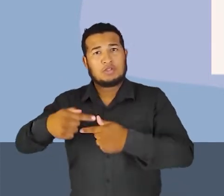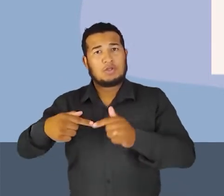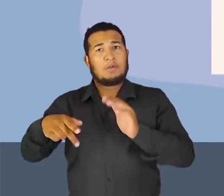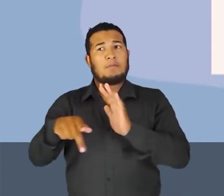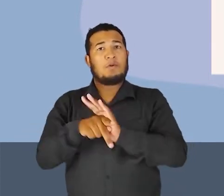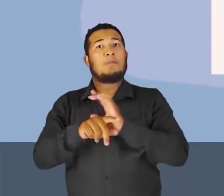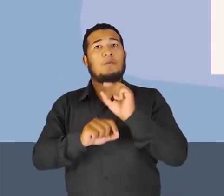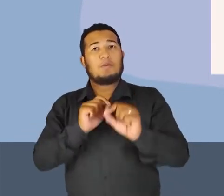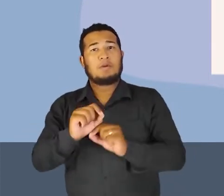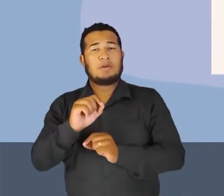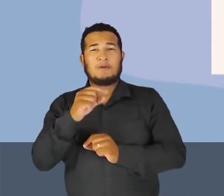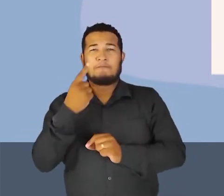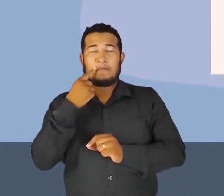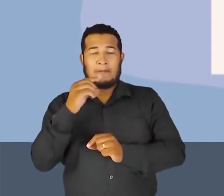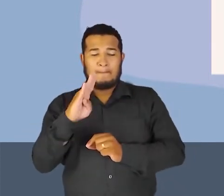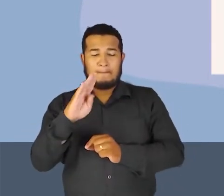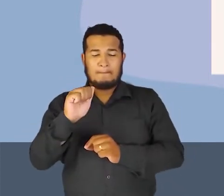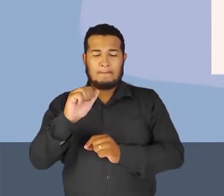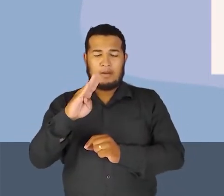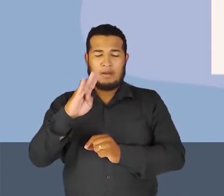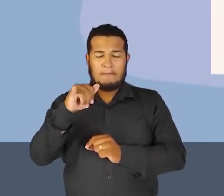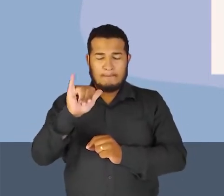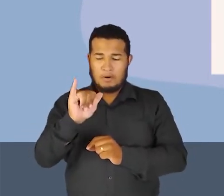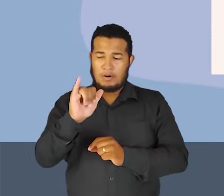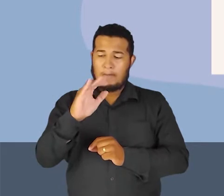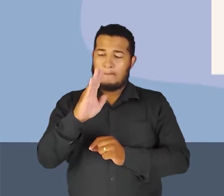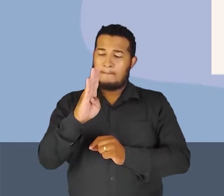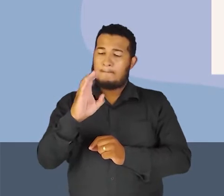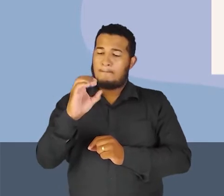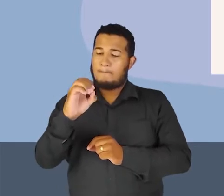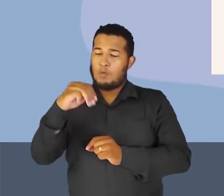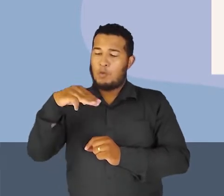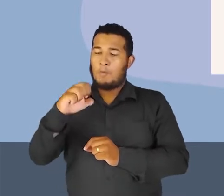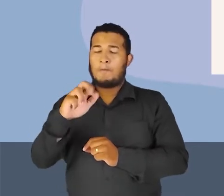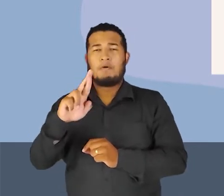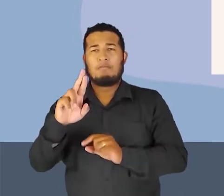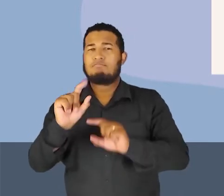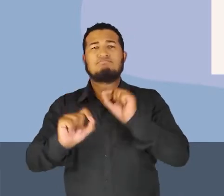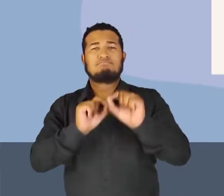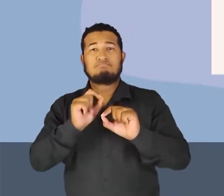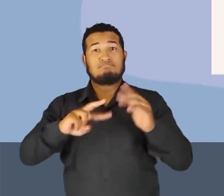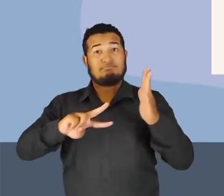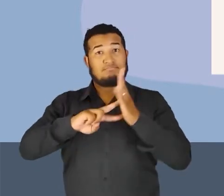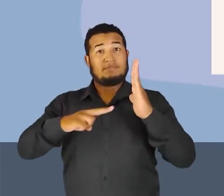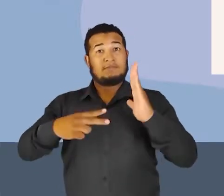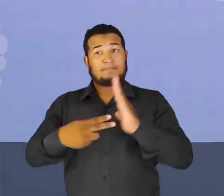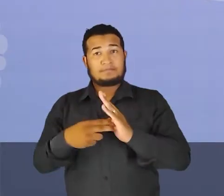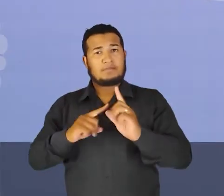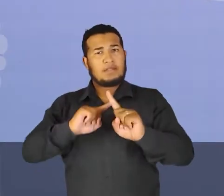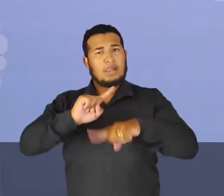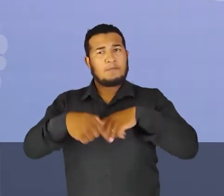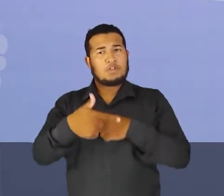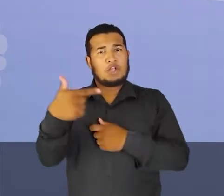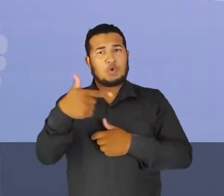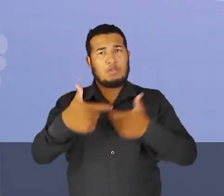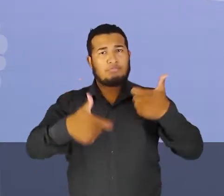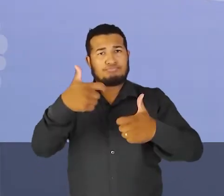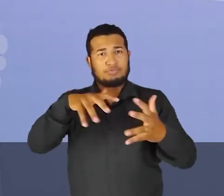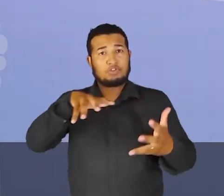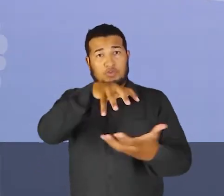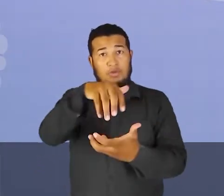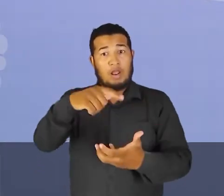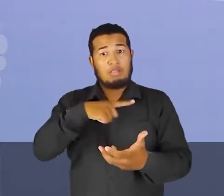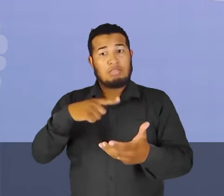a geração dos Baby Boomers. Professor, o que significa Baby Boomer? Significa dizer o seguinte: após a Segunda Guerra